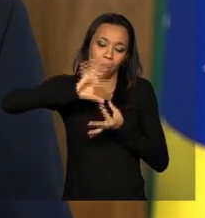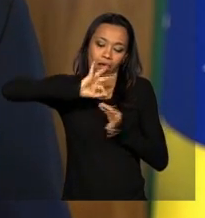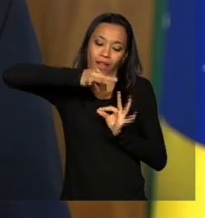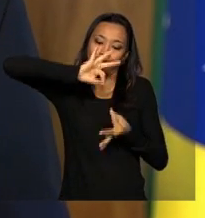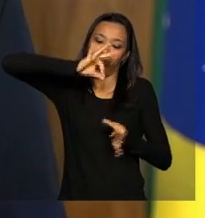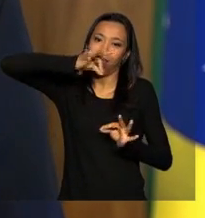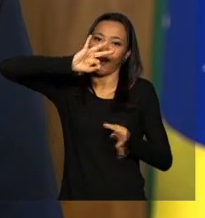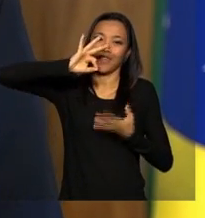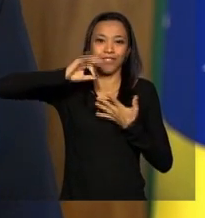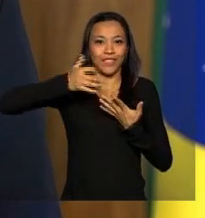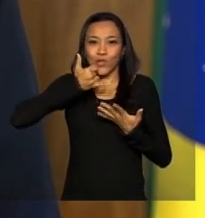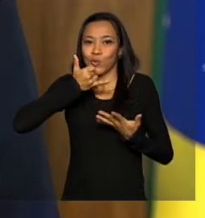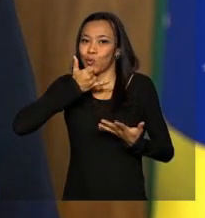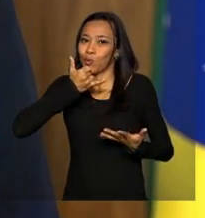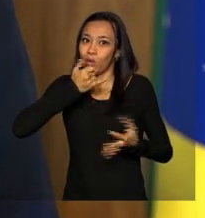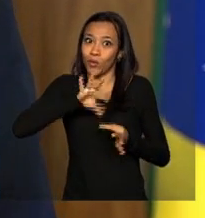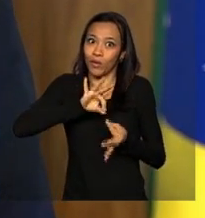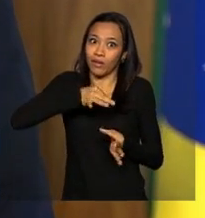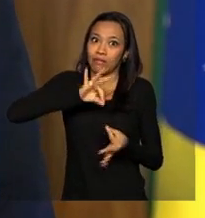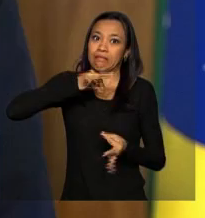cumprindo com o que eu prometi, perdoe-me.